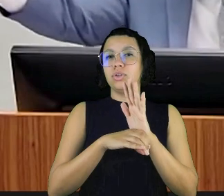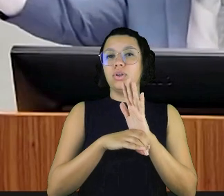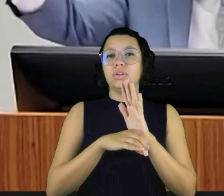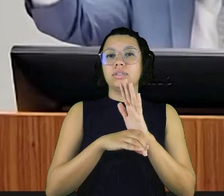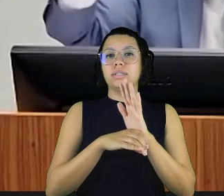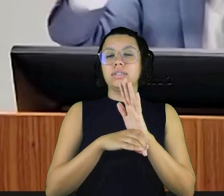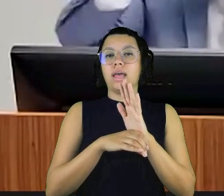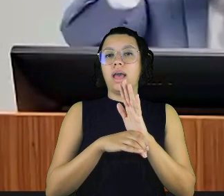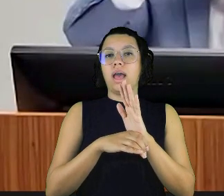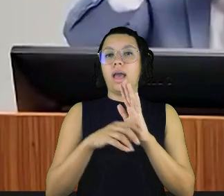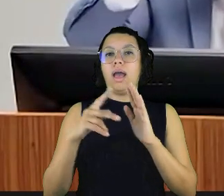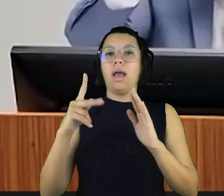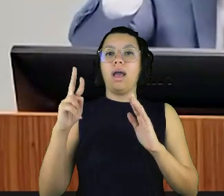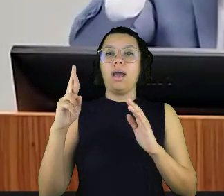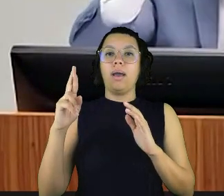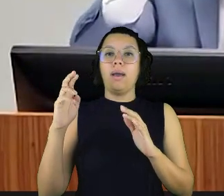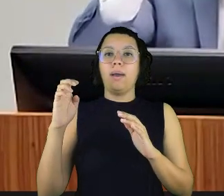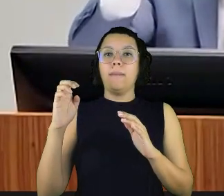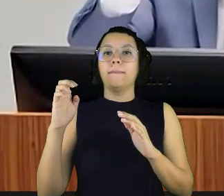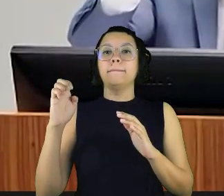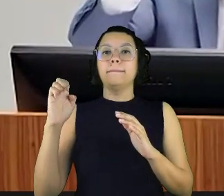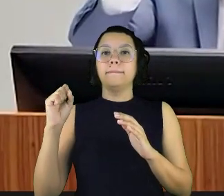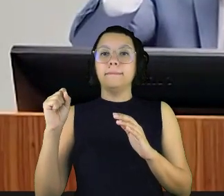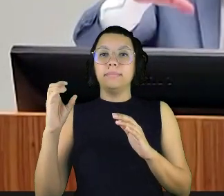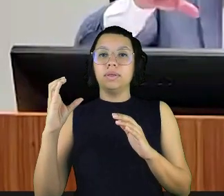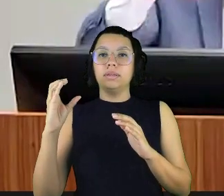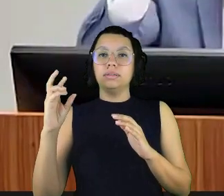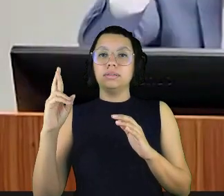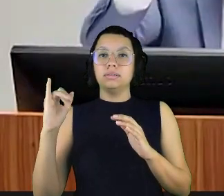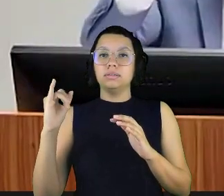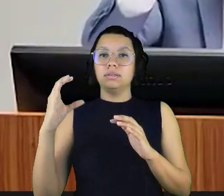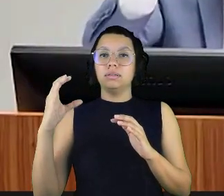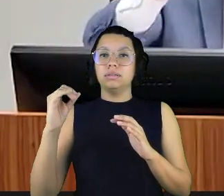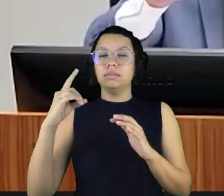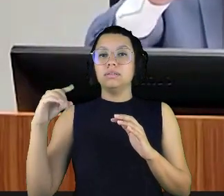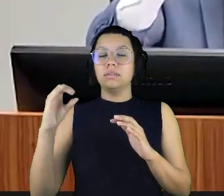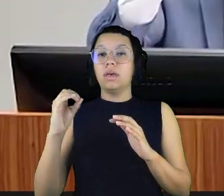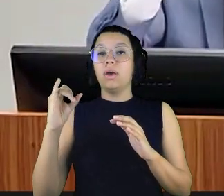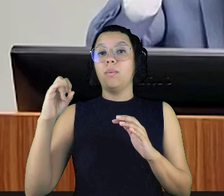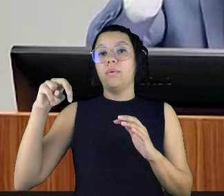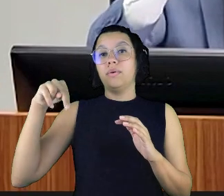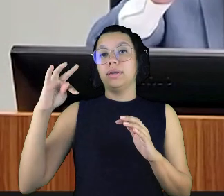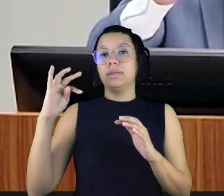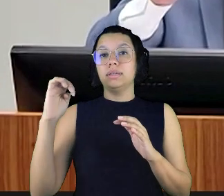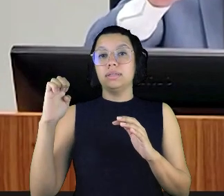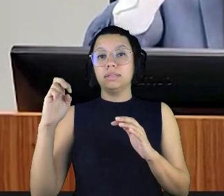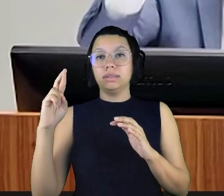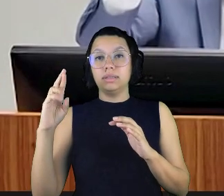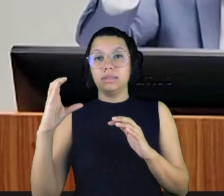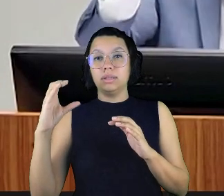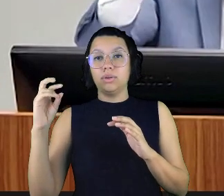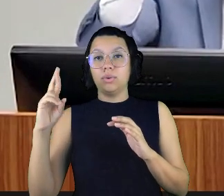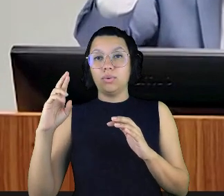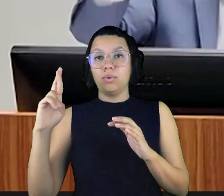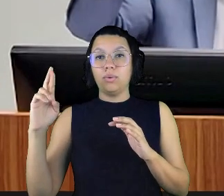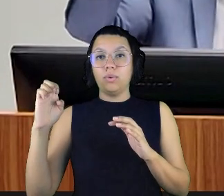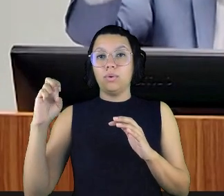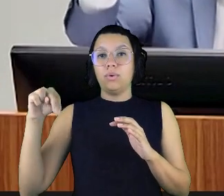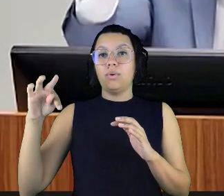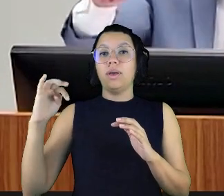é intercorrente, né? Ela é submetida a um outro método